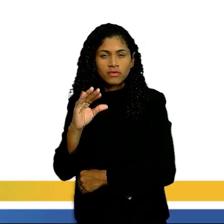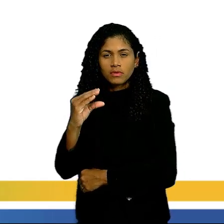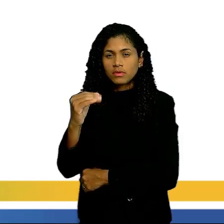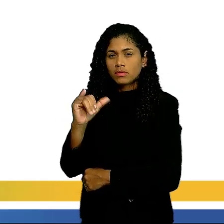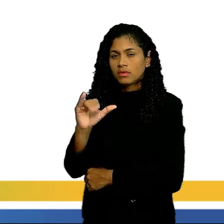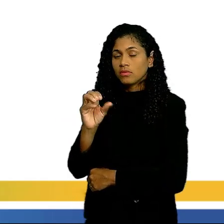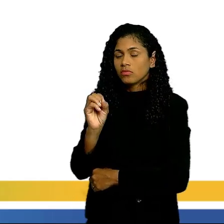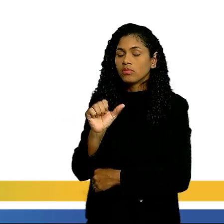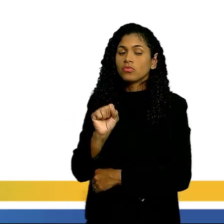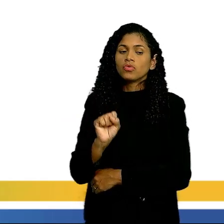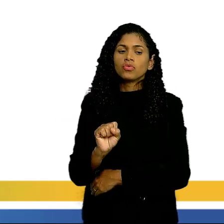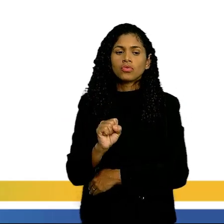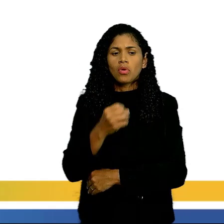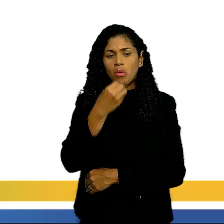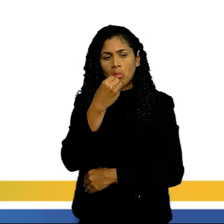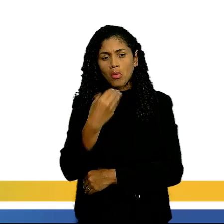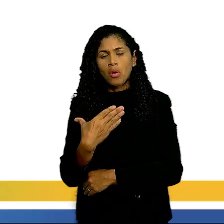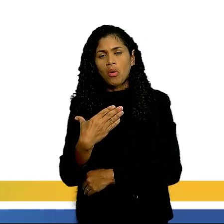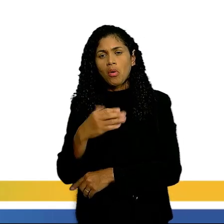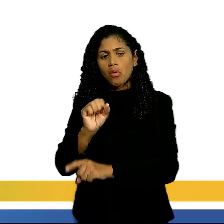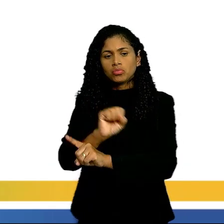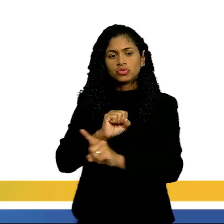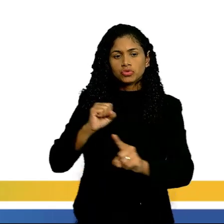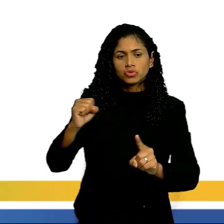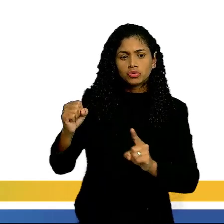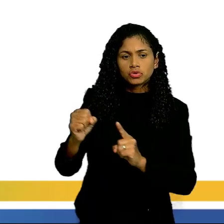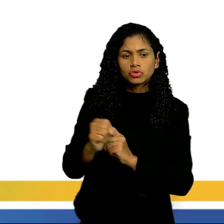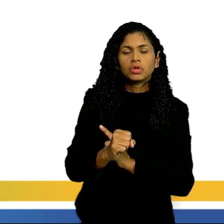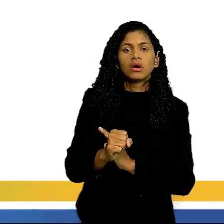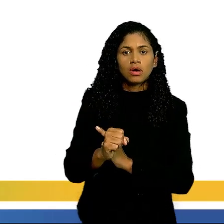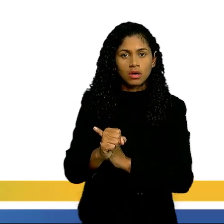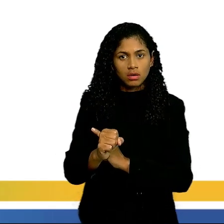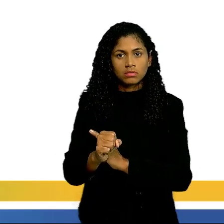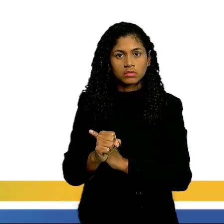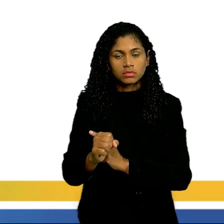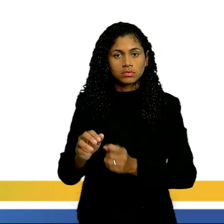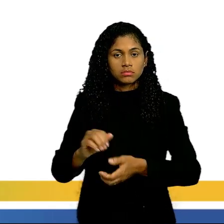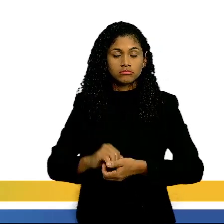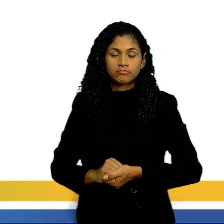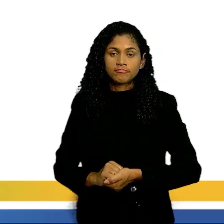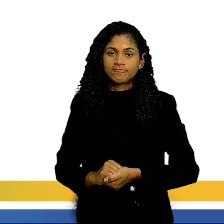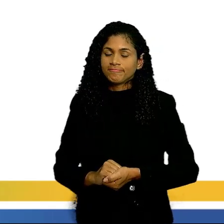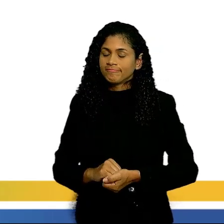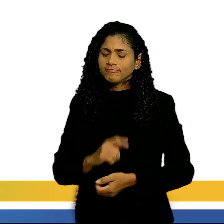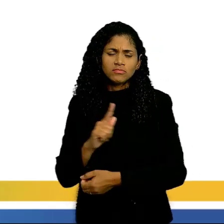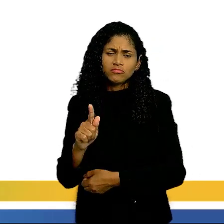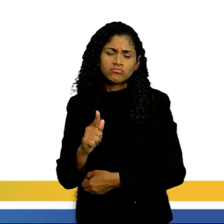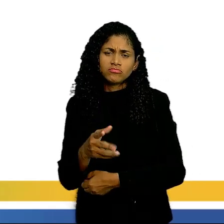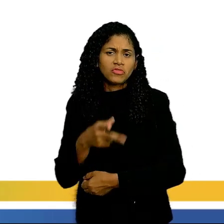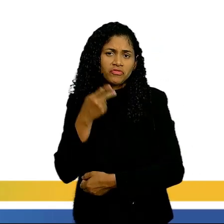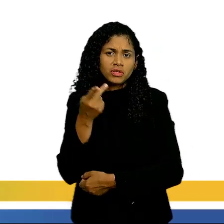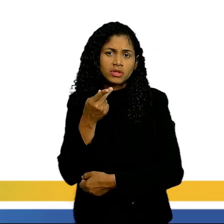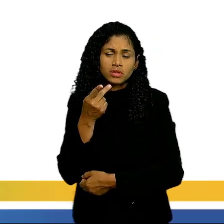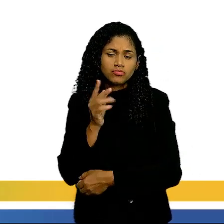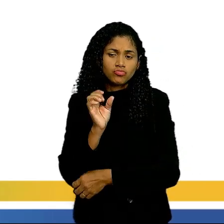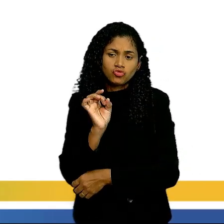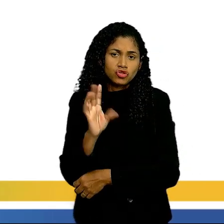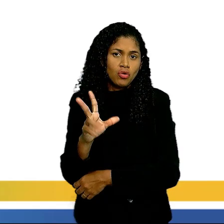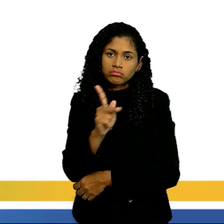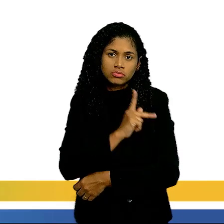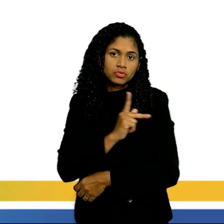gente só está falando de uma delas, né, que é o direito trabalhista, que está justamente discriminado aí na letra D, pela vinculação